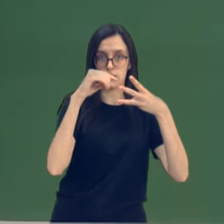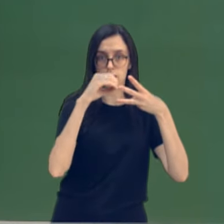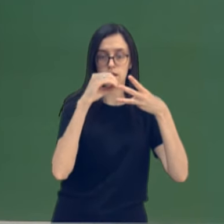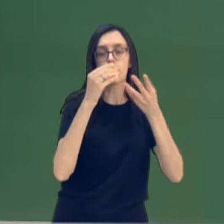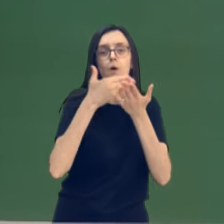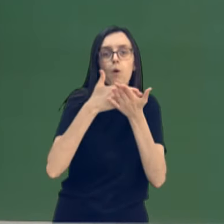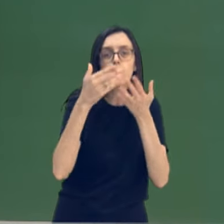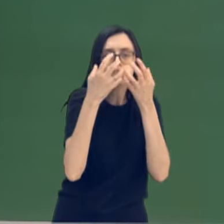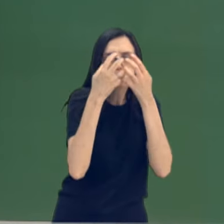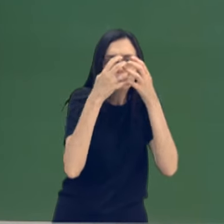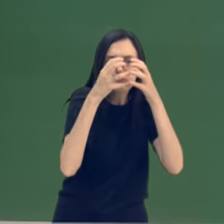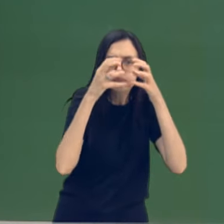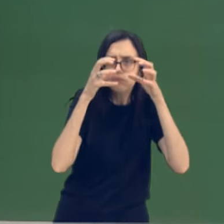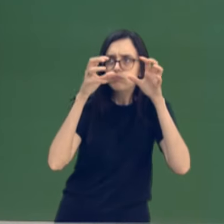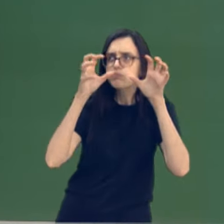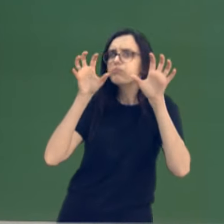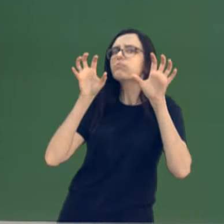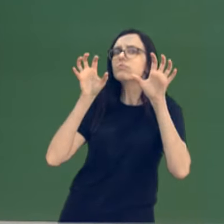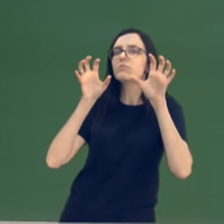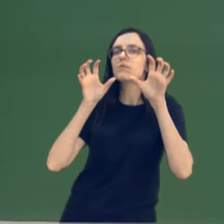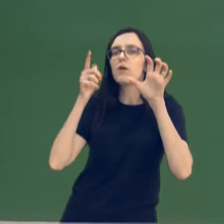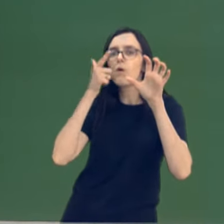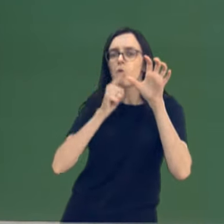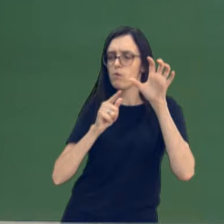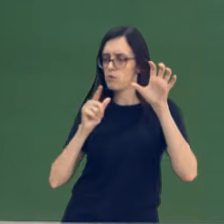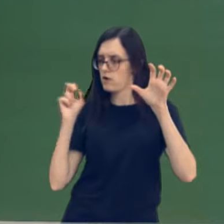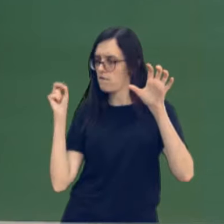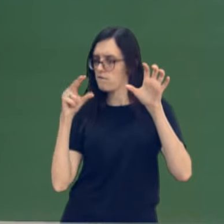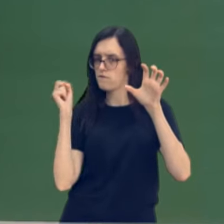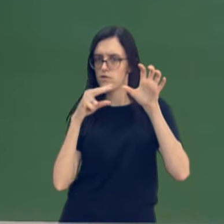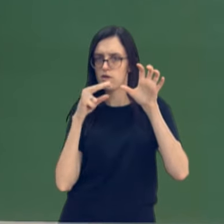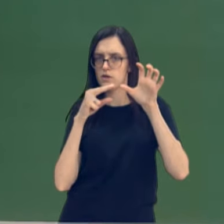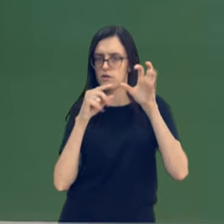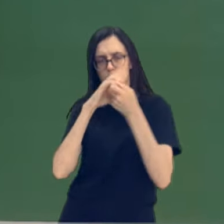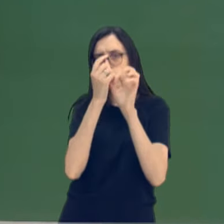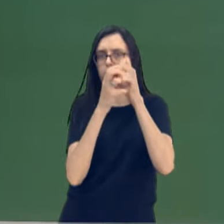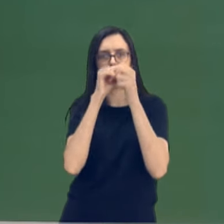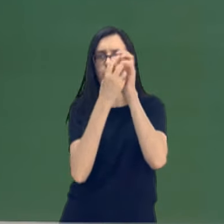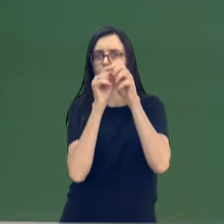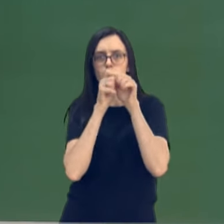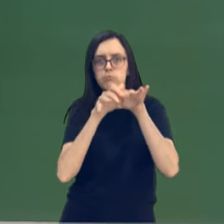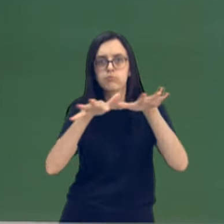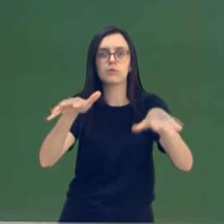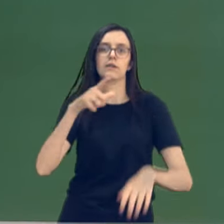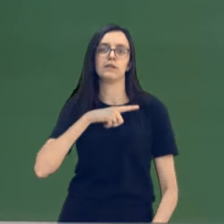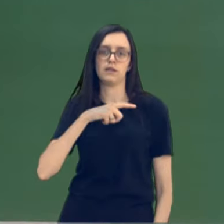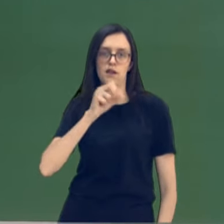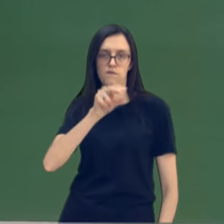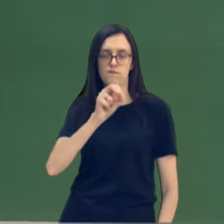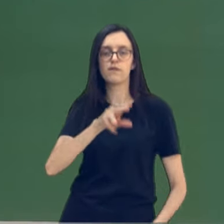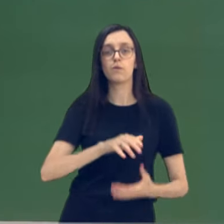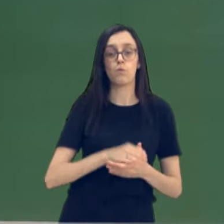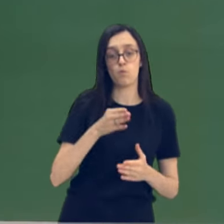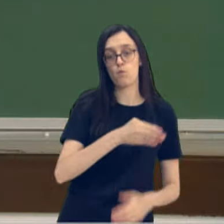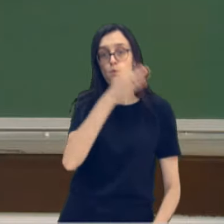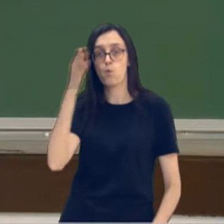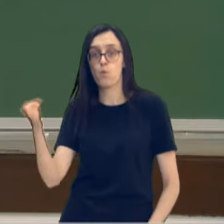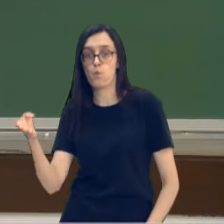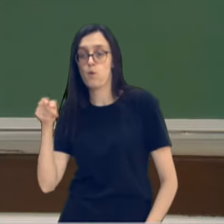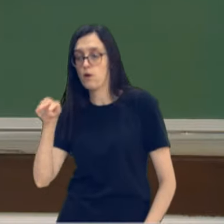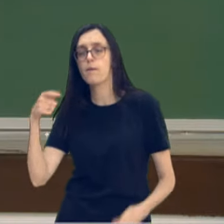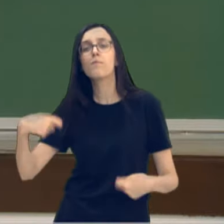a executar as funções daquele DNA viral, produzir novos vírus. O retrovírus precisa fazer com que a célula transforme o